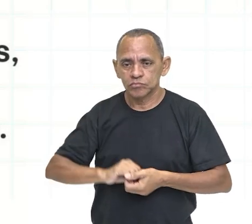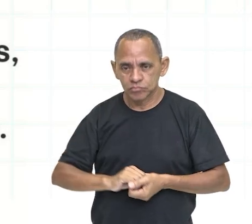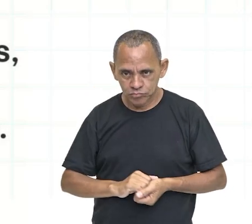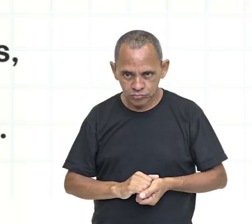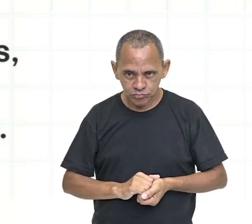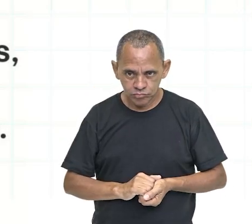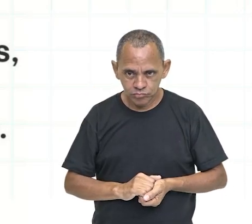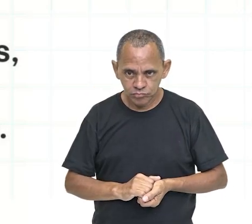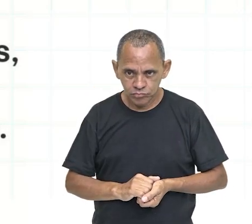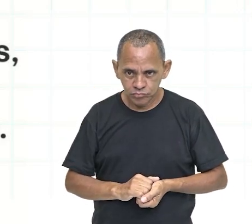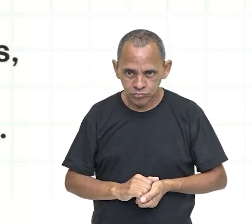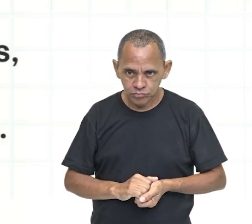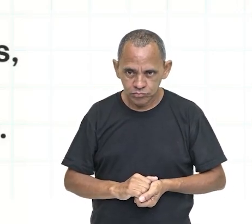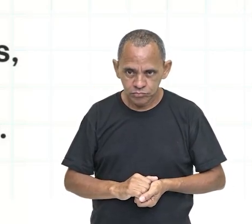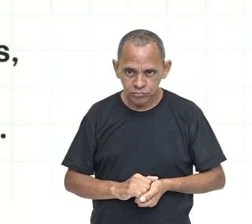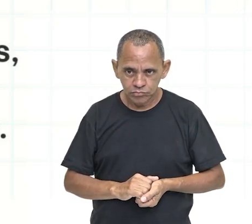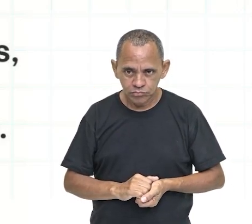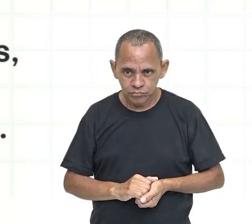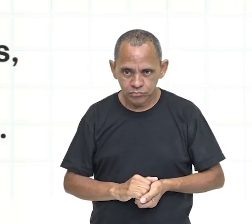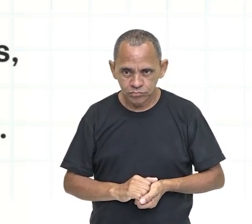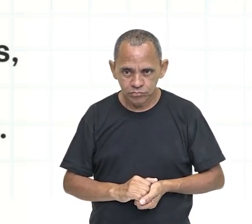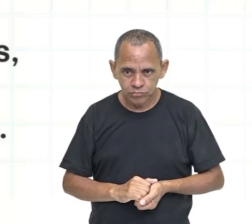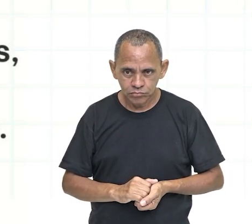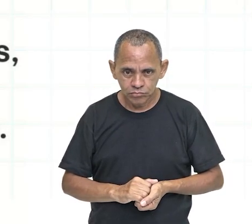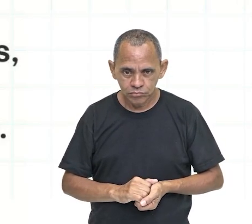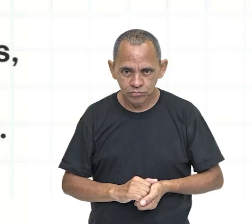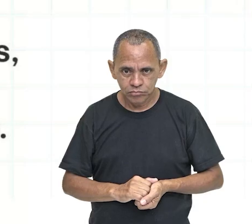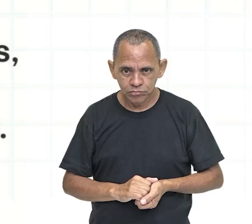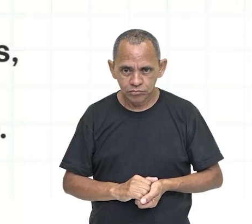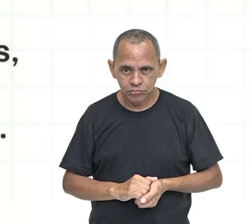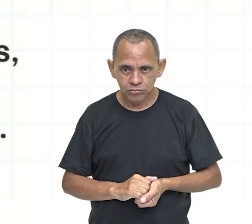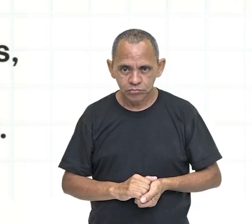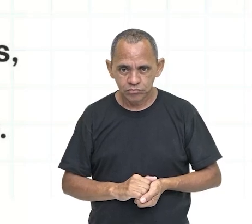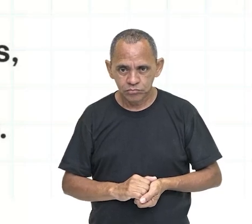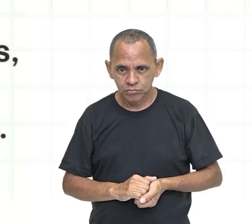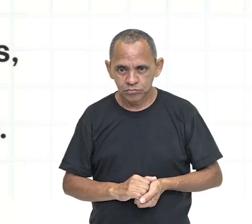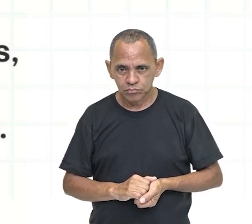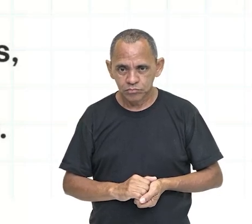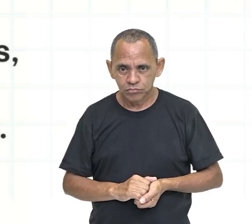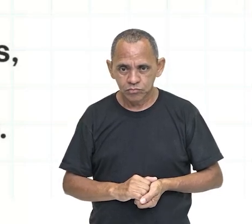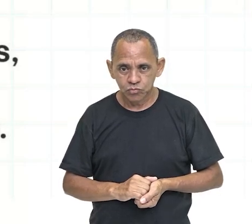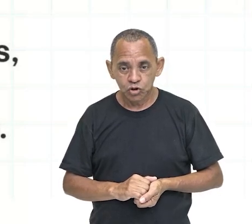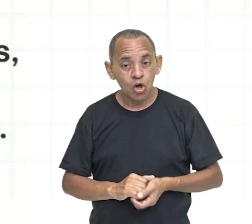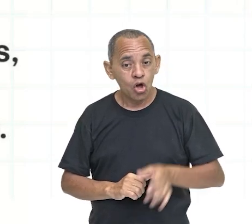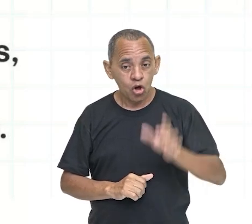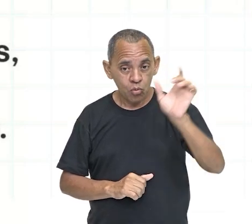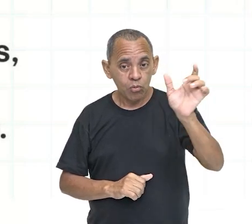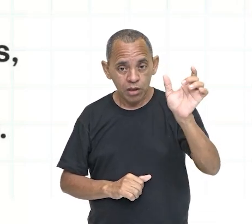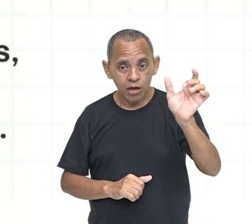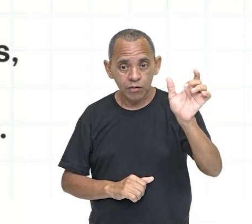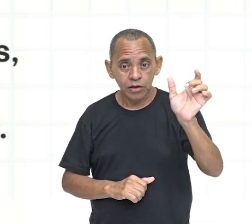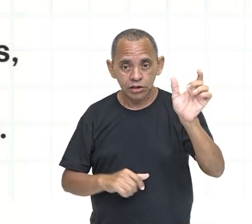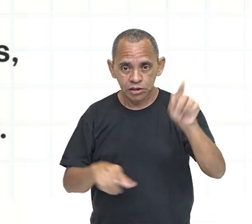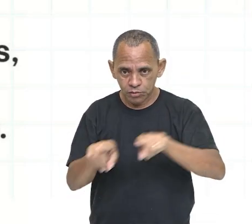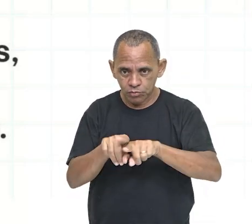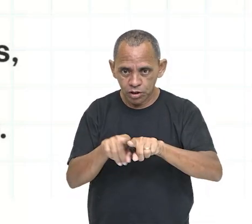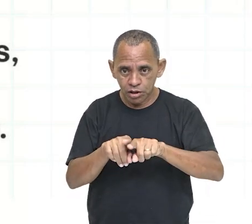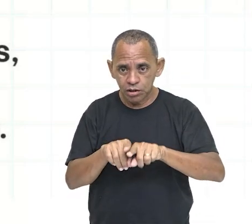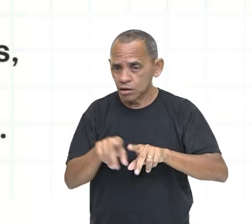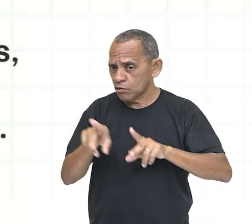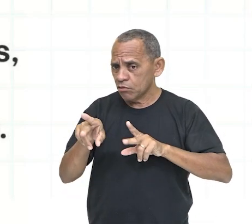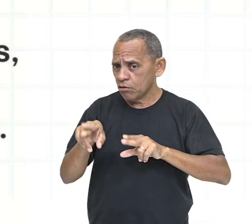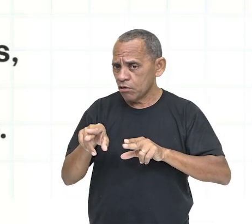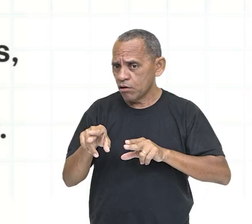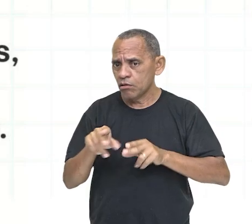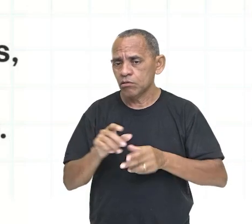colonialism. Colonialism. Eu posso dizer que é uma palavra cognata? Sim, praticamente ela é igual a palavra que